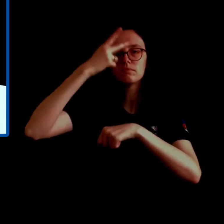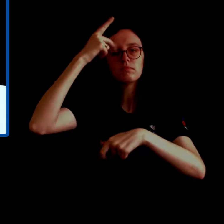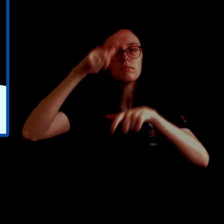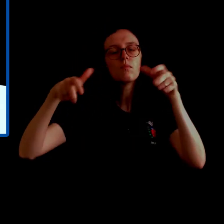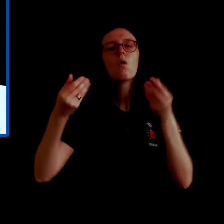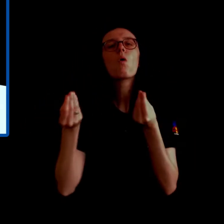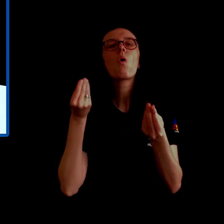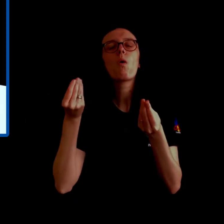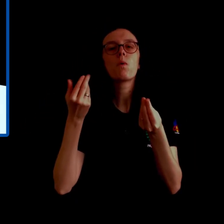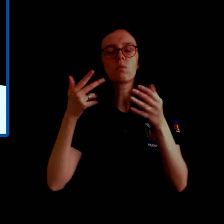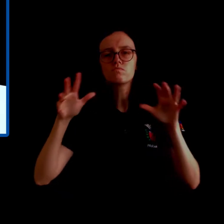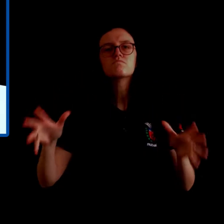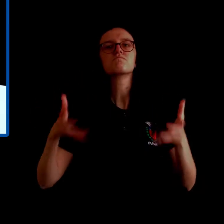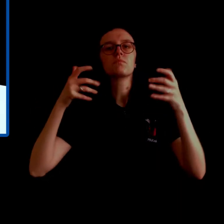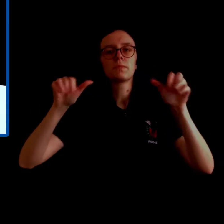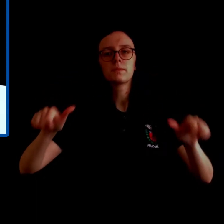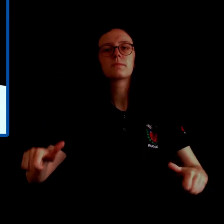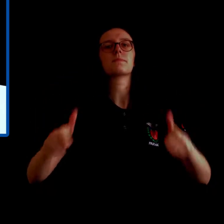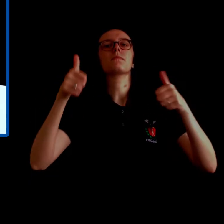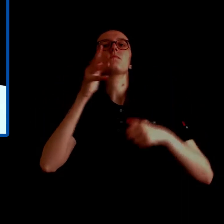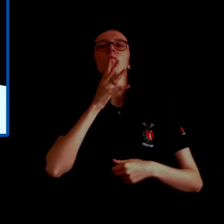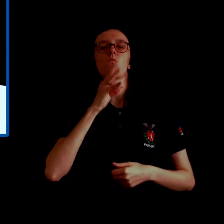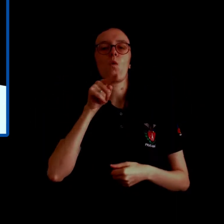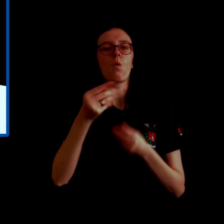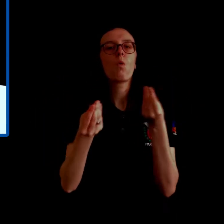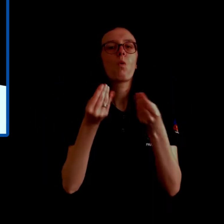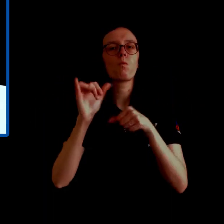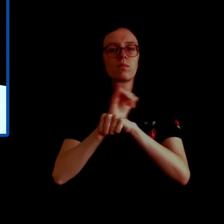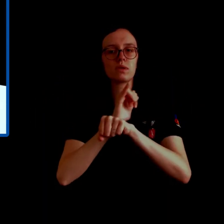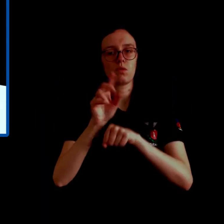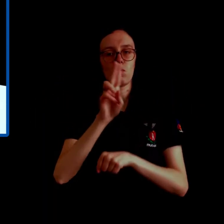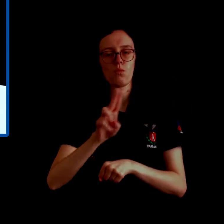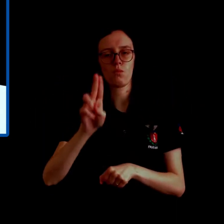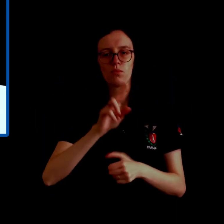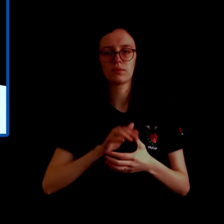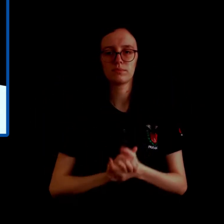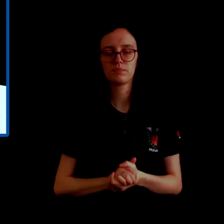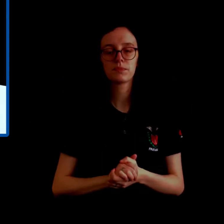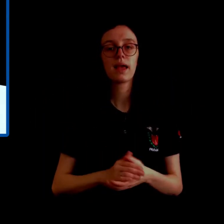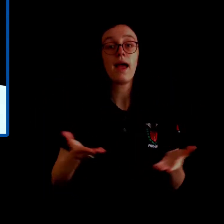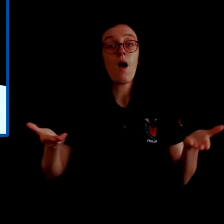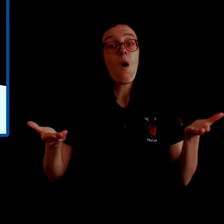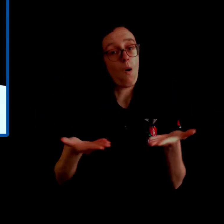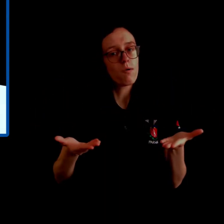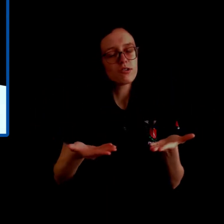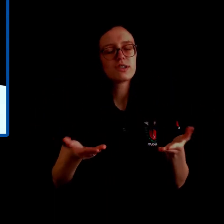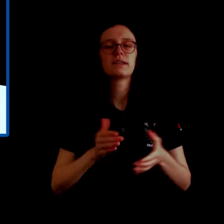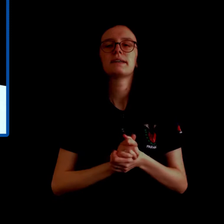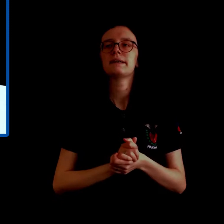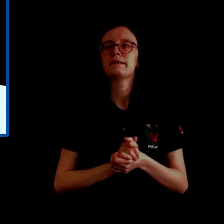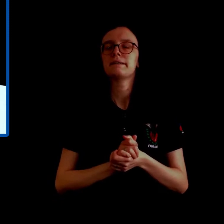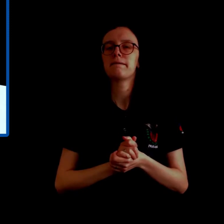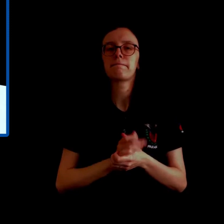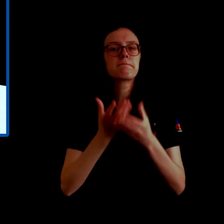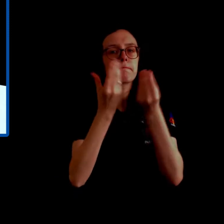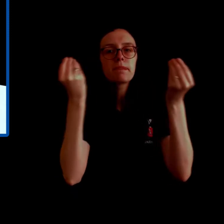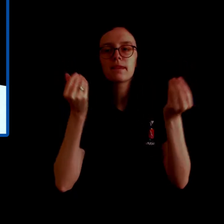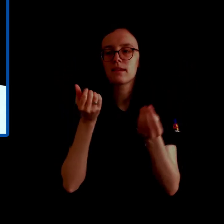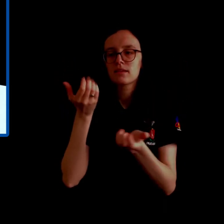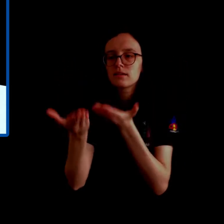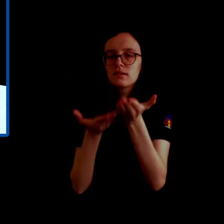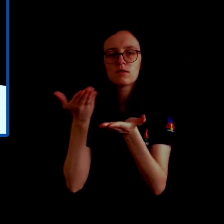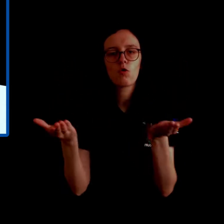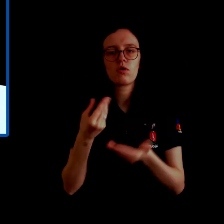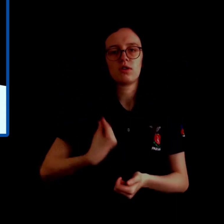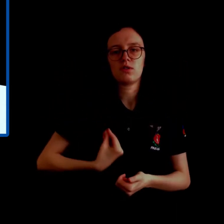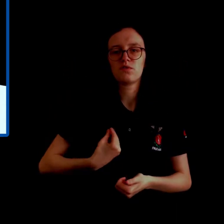dar um up, como dar uma melhorada nessas ferramentas, tá? Hoje, assim, grande parte dos atendimentos que nós fazemos